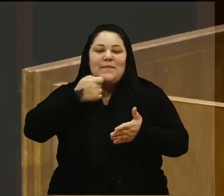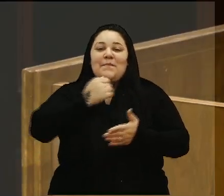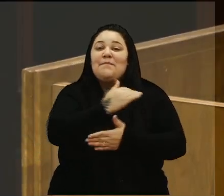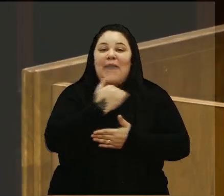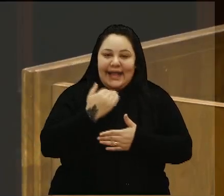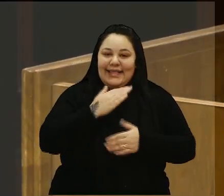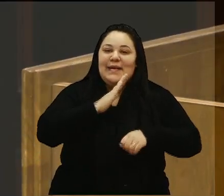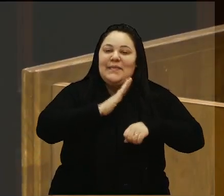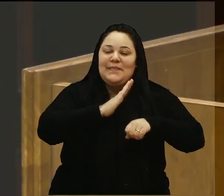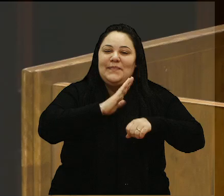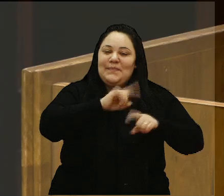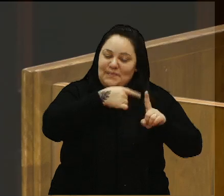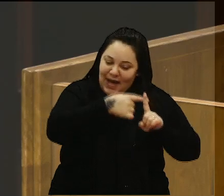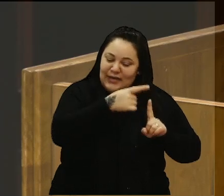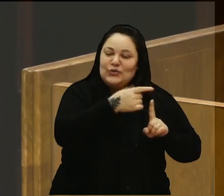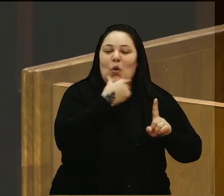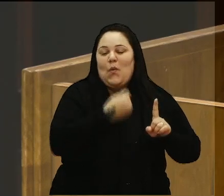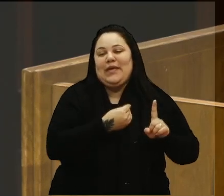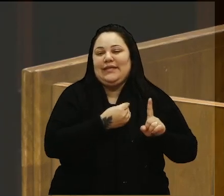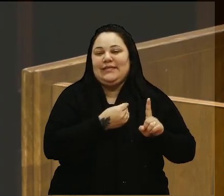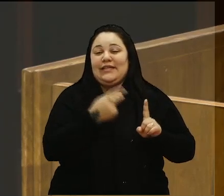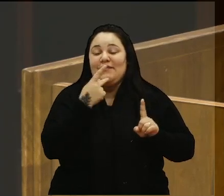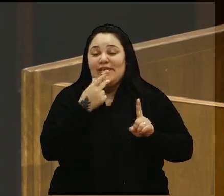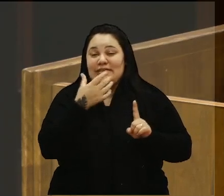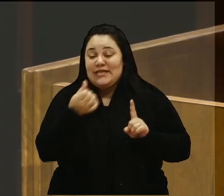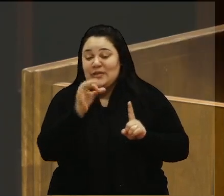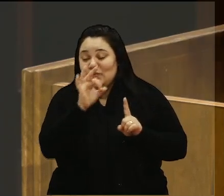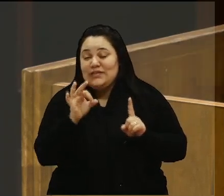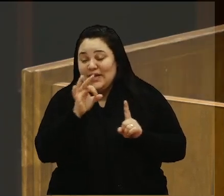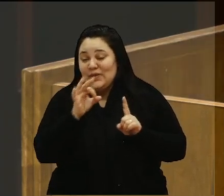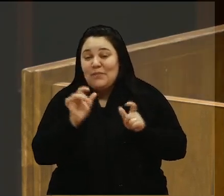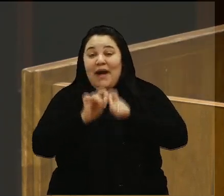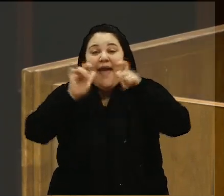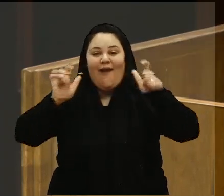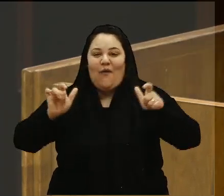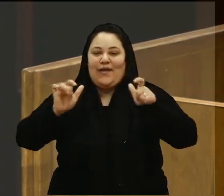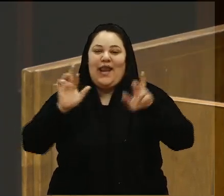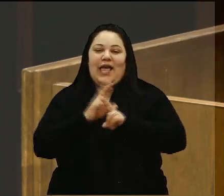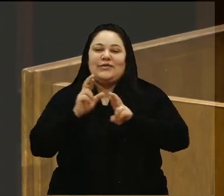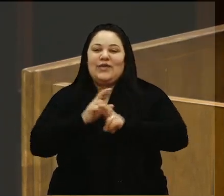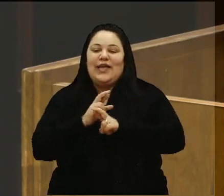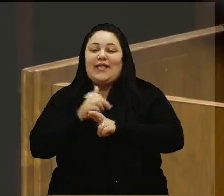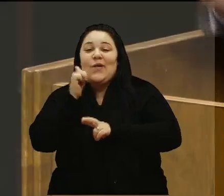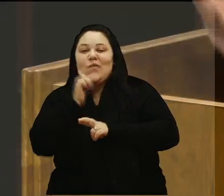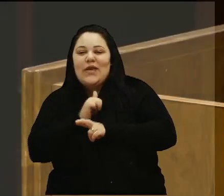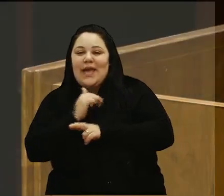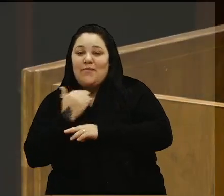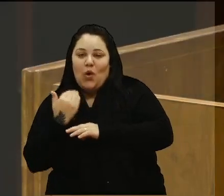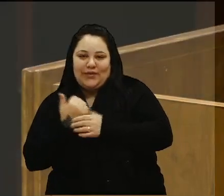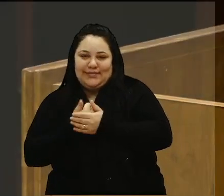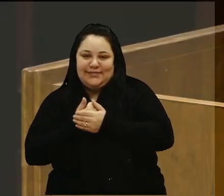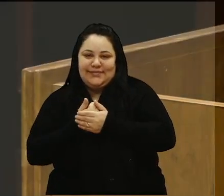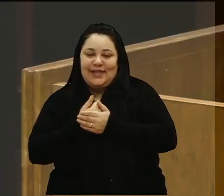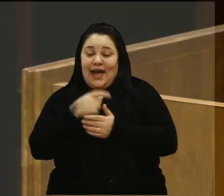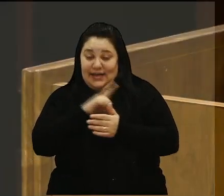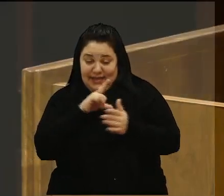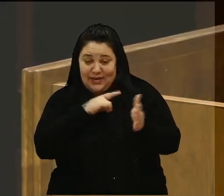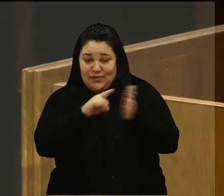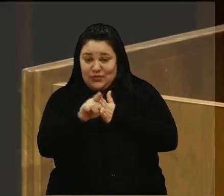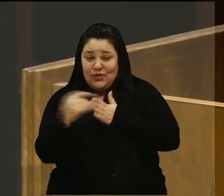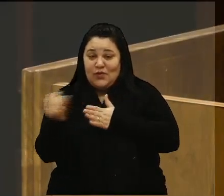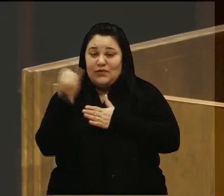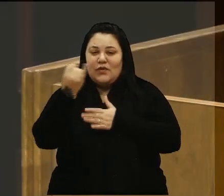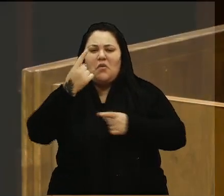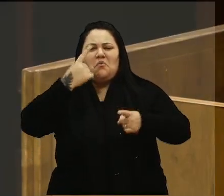106% maior. E aí surge, senhoras e senhores, a grande pergunta: por